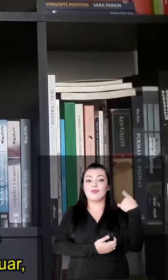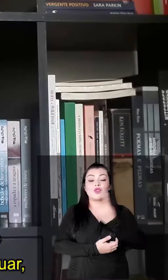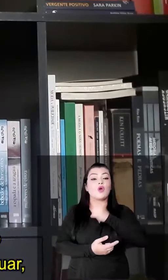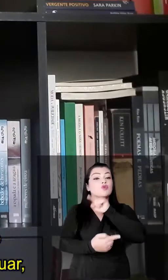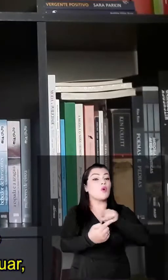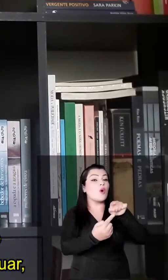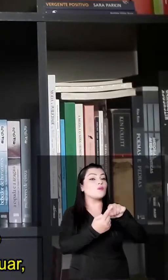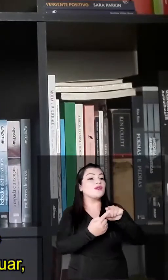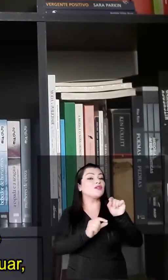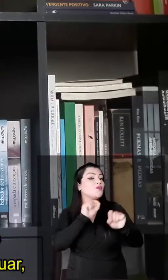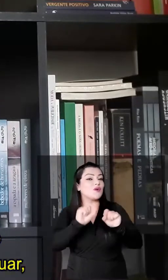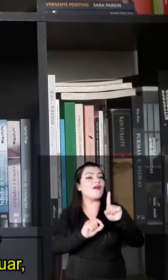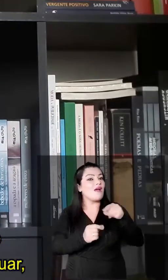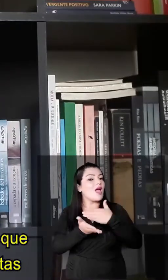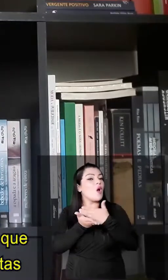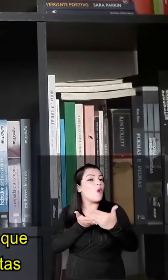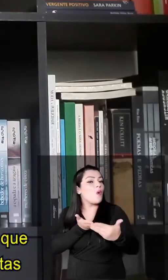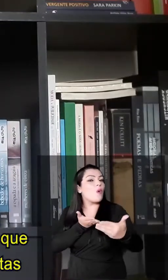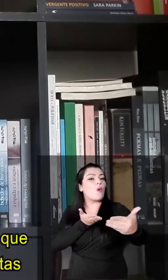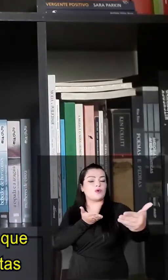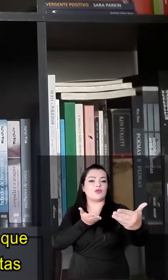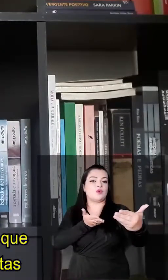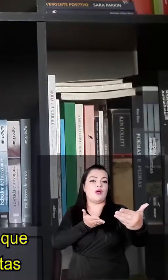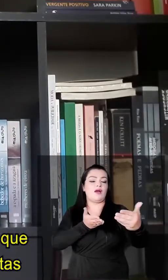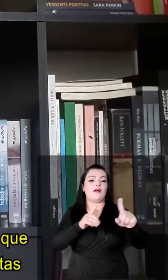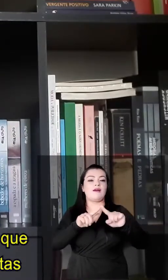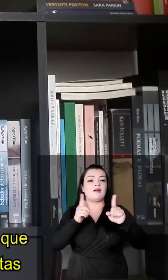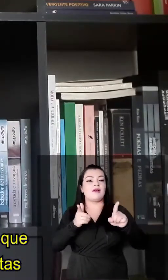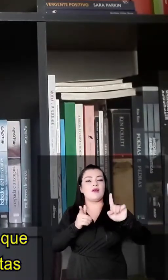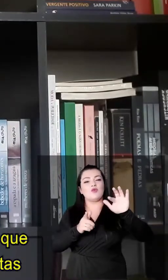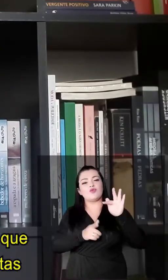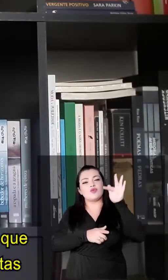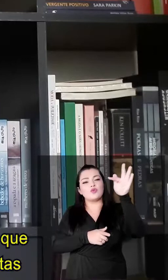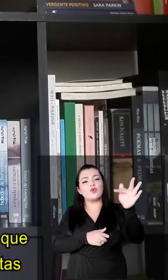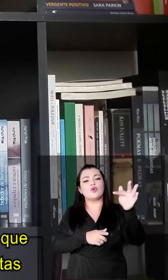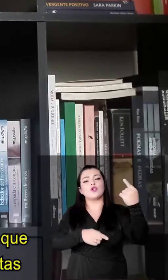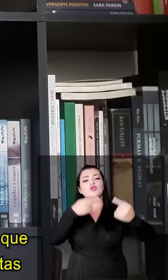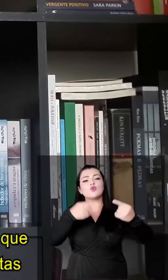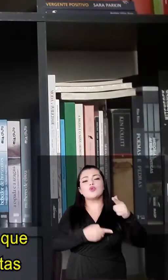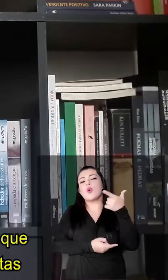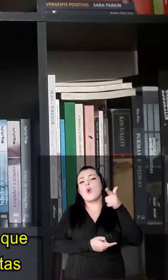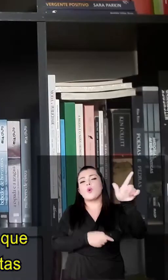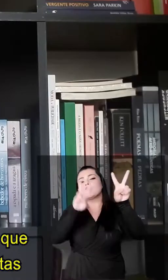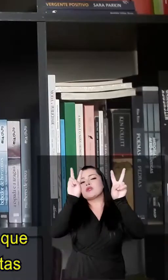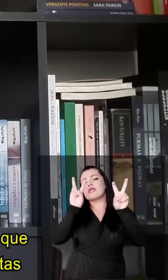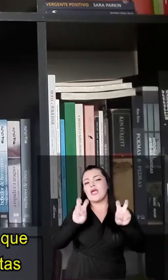nossa intenção é continuar, só que discutindo outros temas no momento em que a pandemia